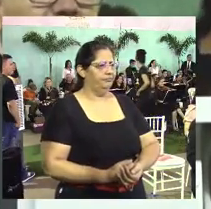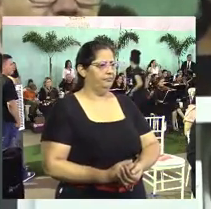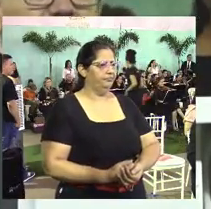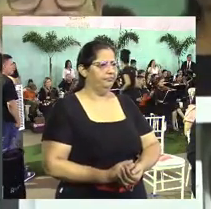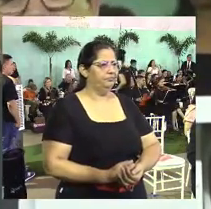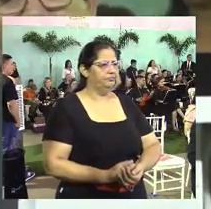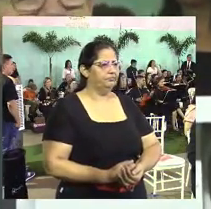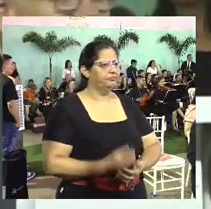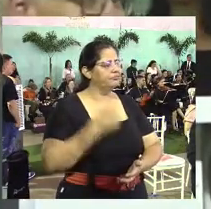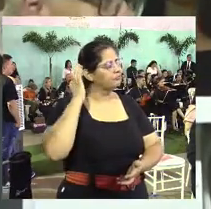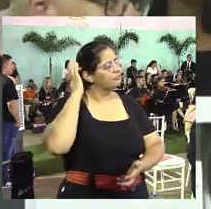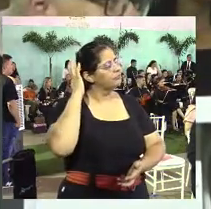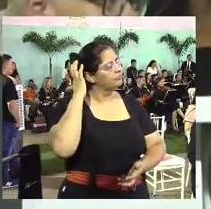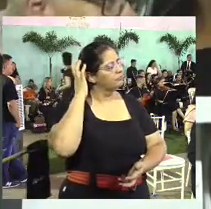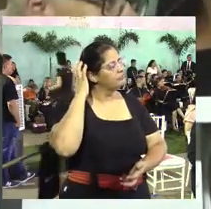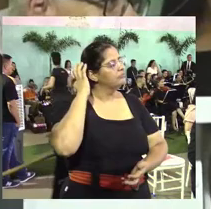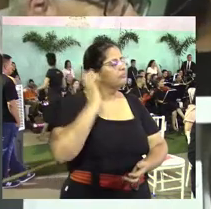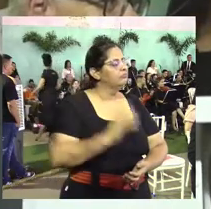soltar